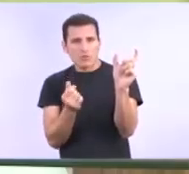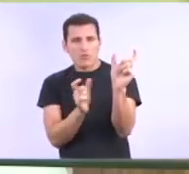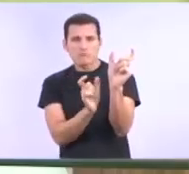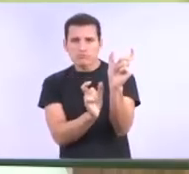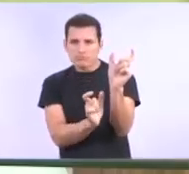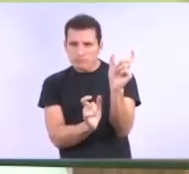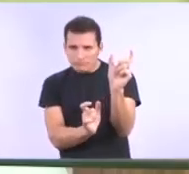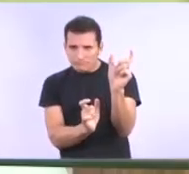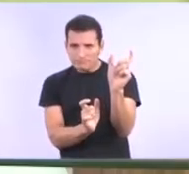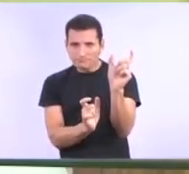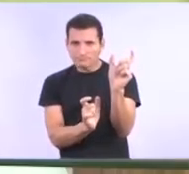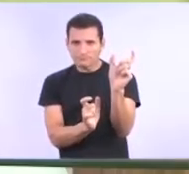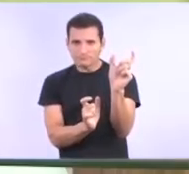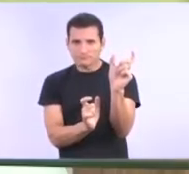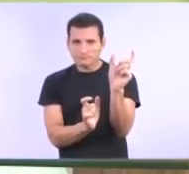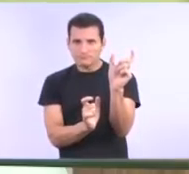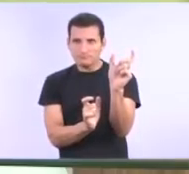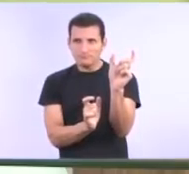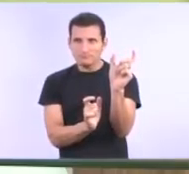produto,